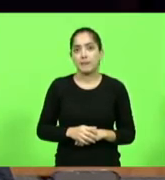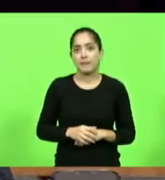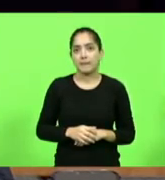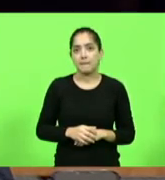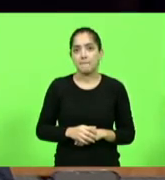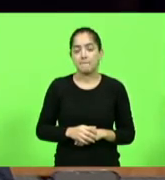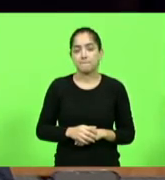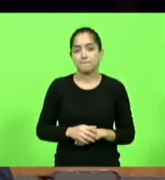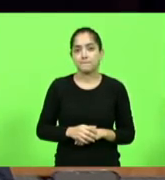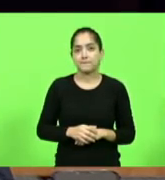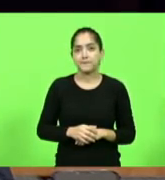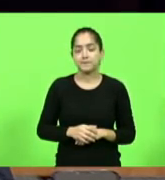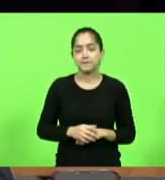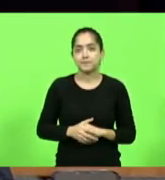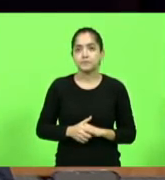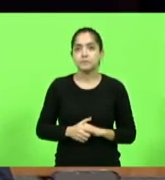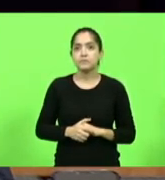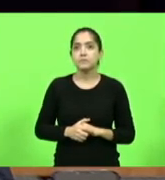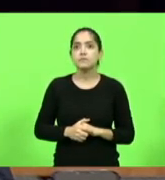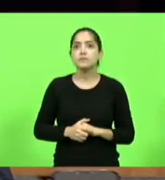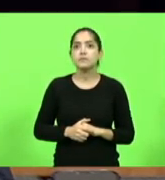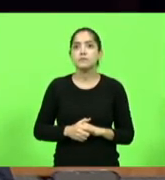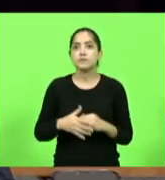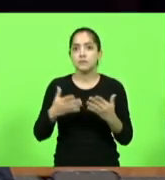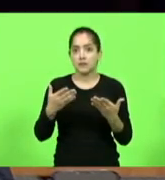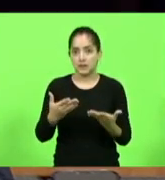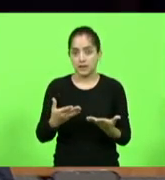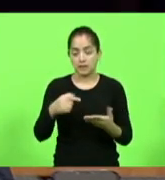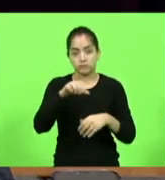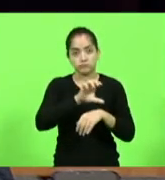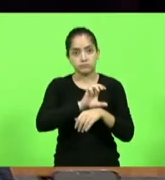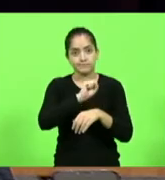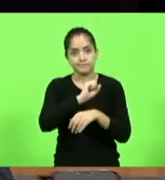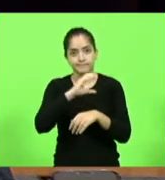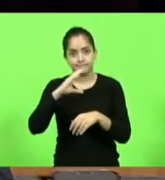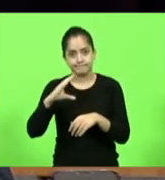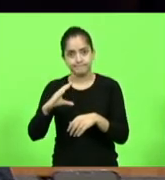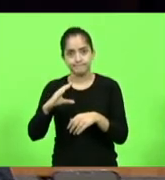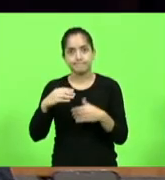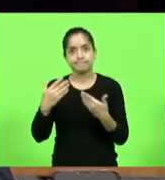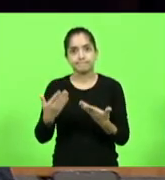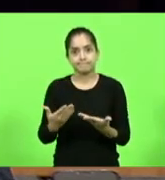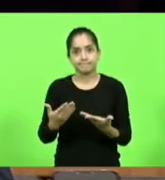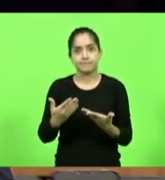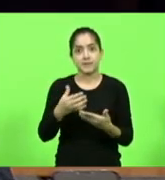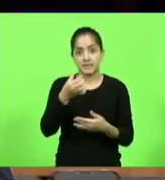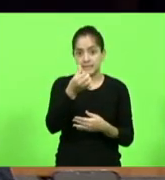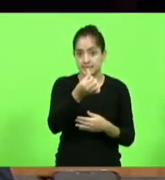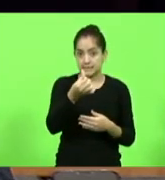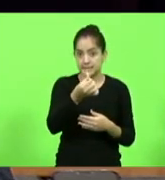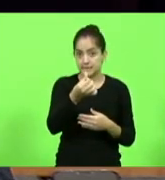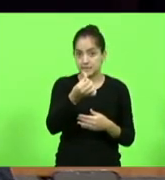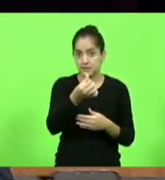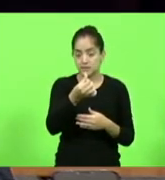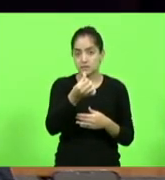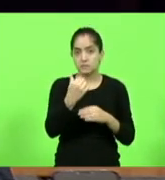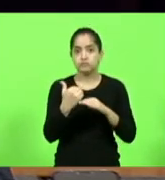para o porte de Santa Catarina, dentre as 6 maiores